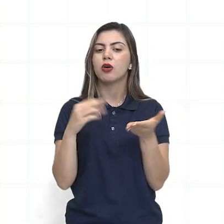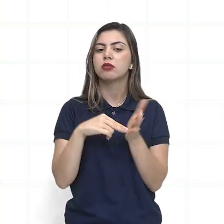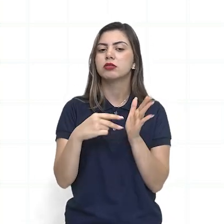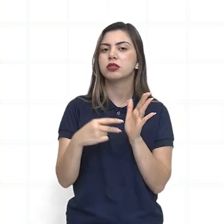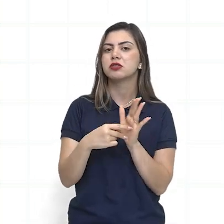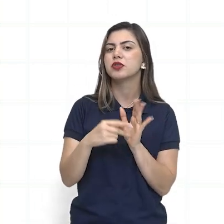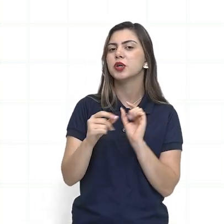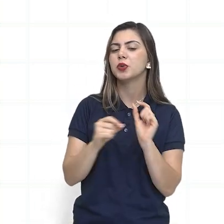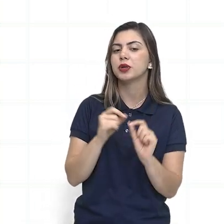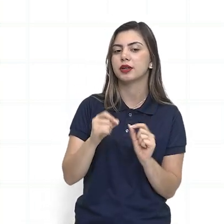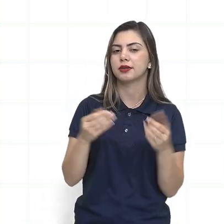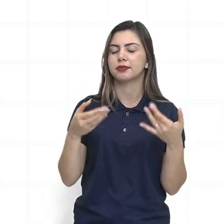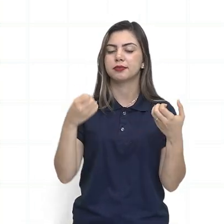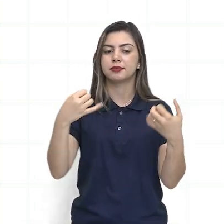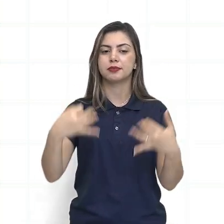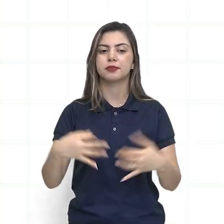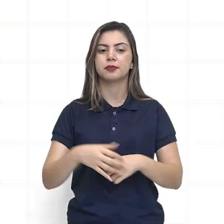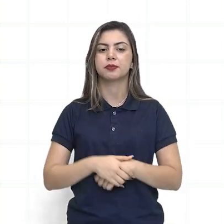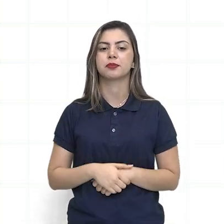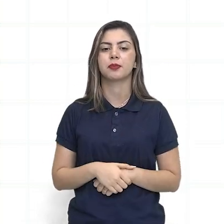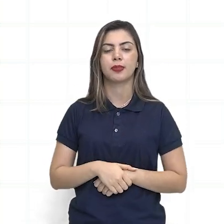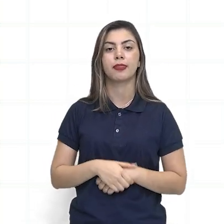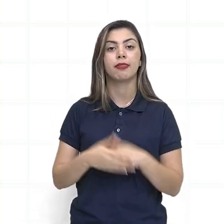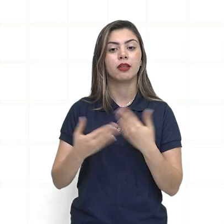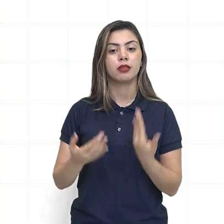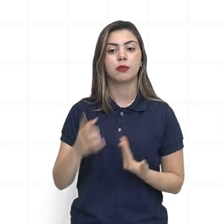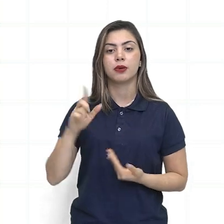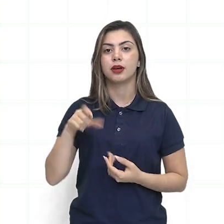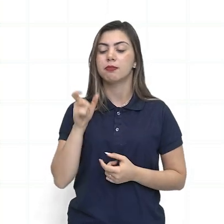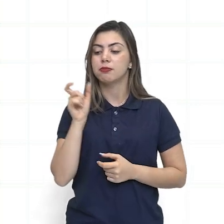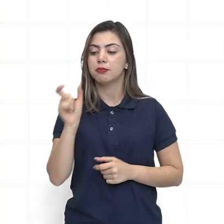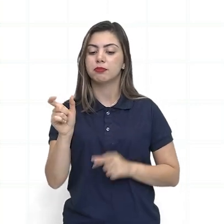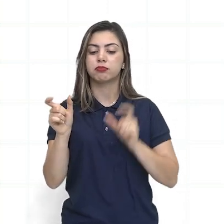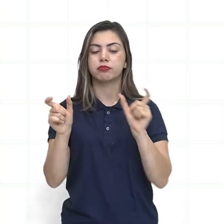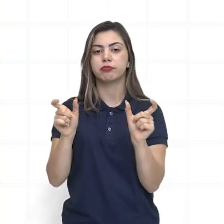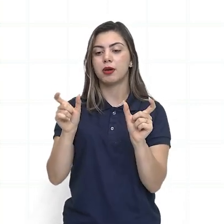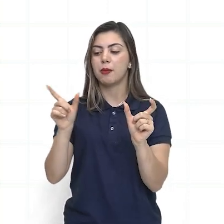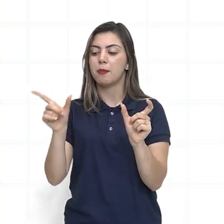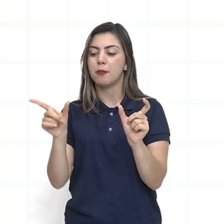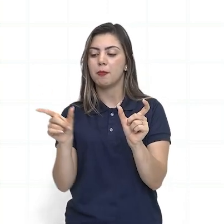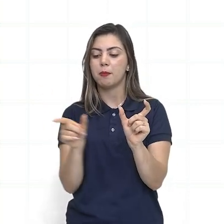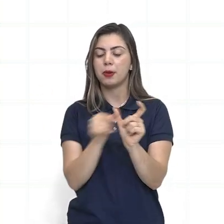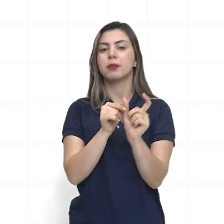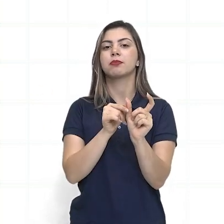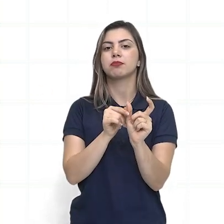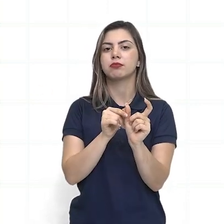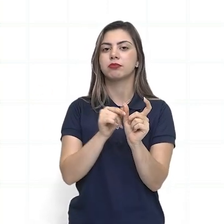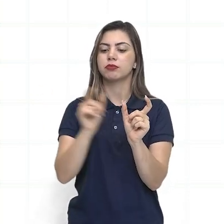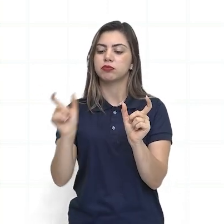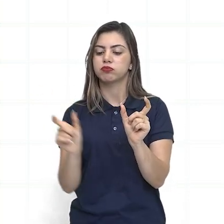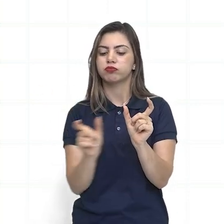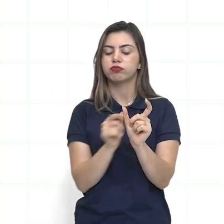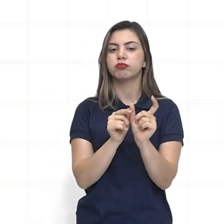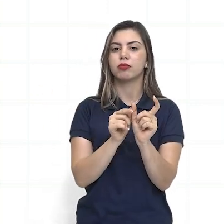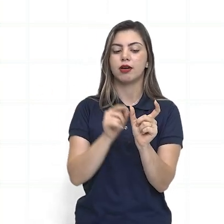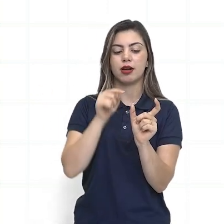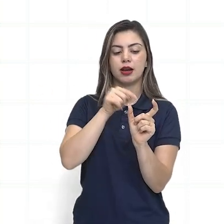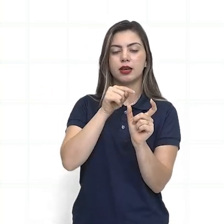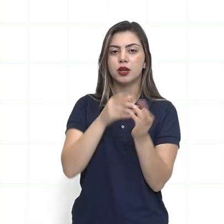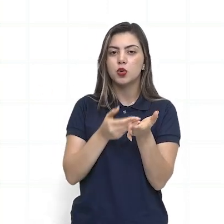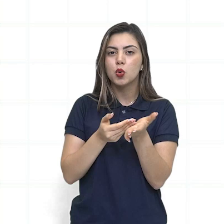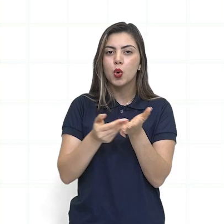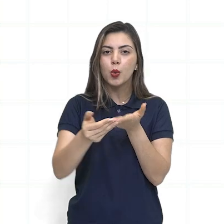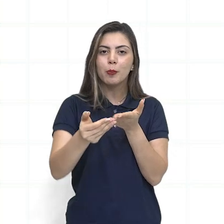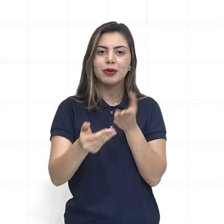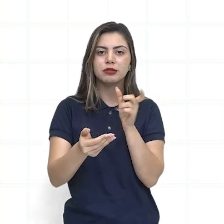prefixo. Prefixo é a partícula que pode ser acrescentada ao início de uma